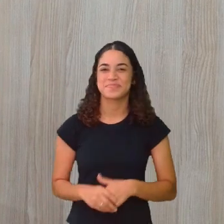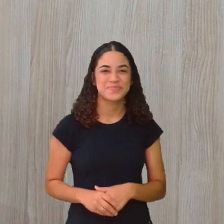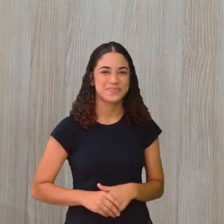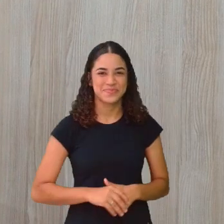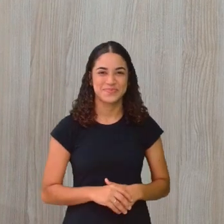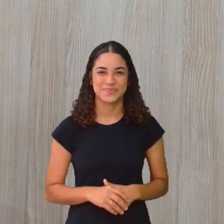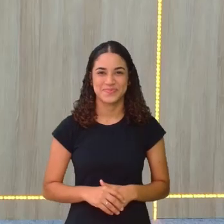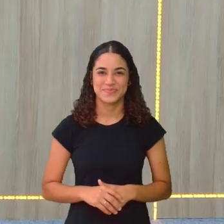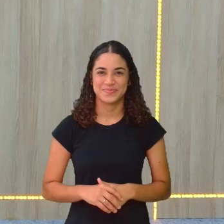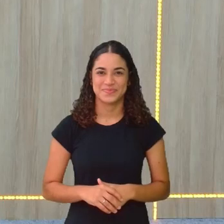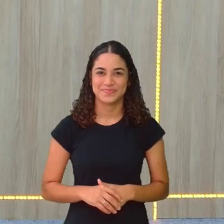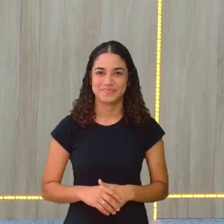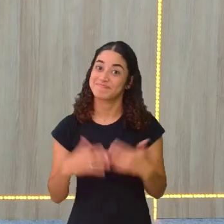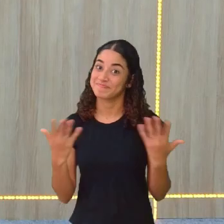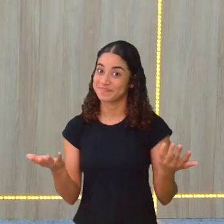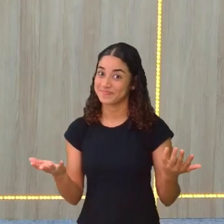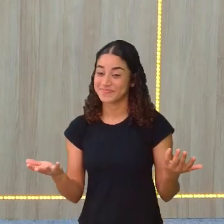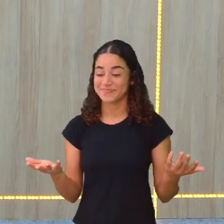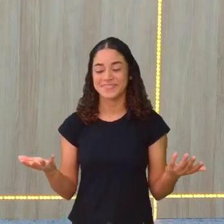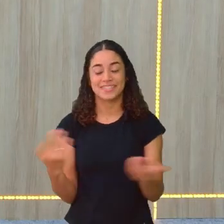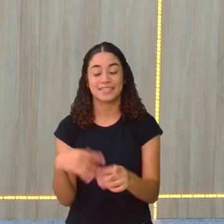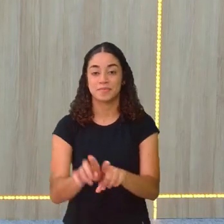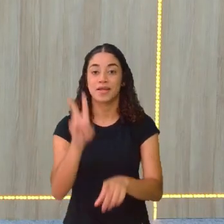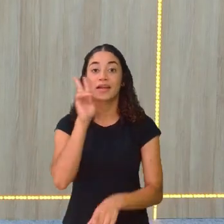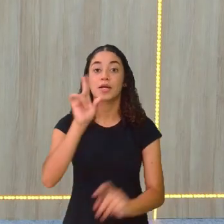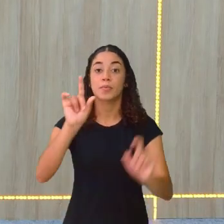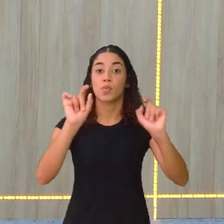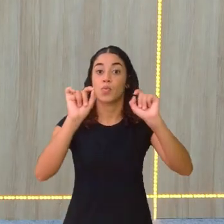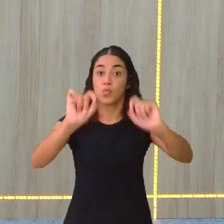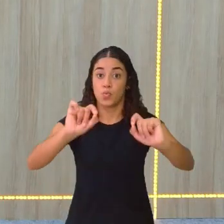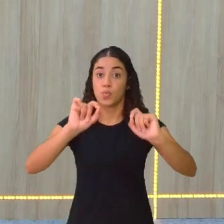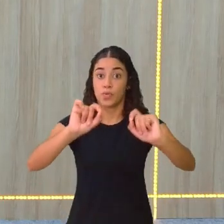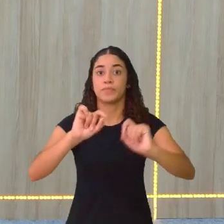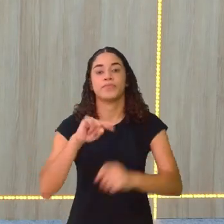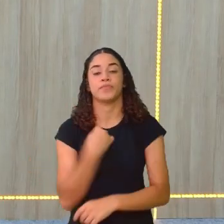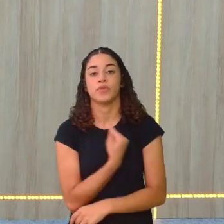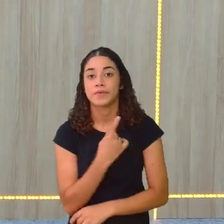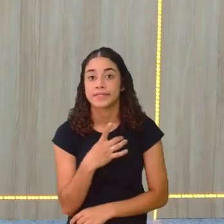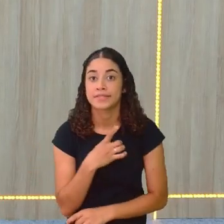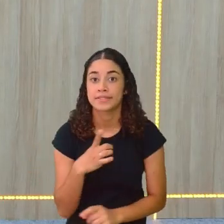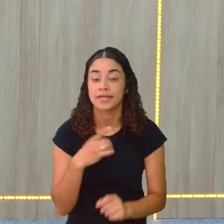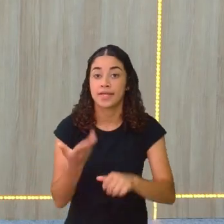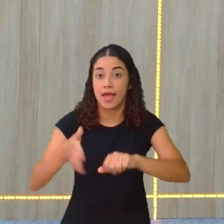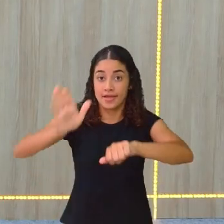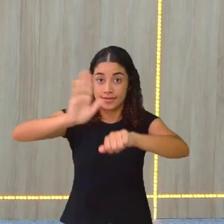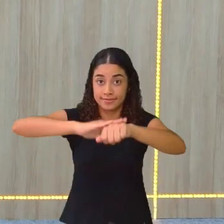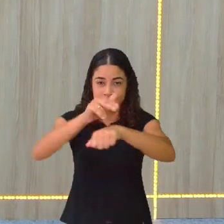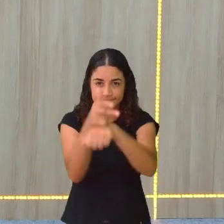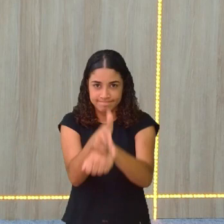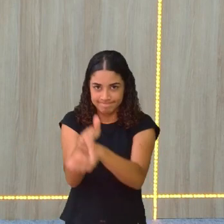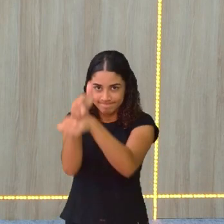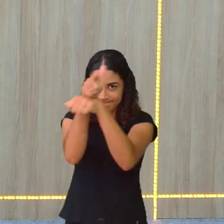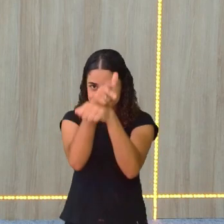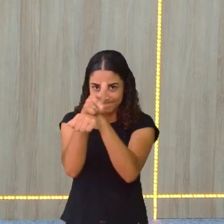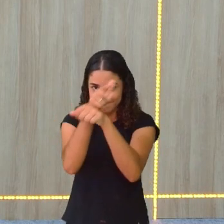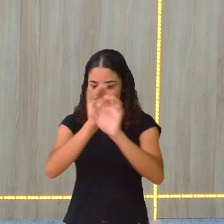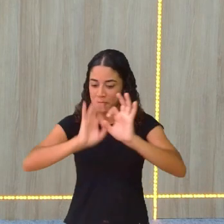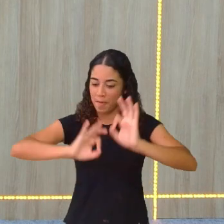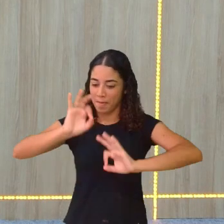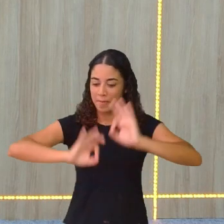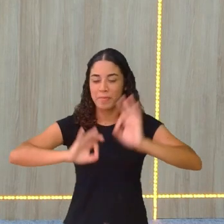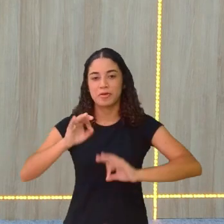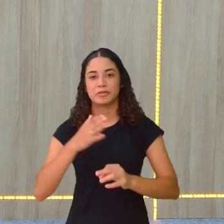vocês. Então é isso. E lembrar, né, que a gente tem também aí, ó, na produção,